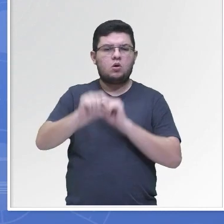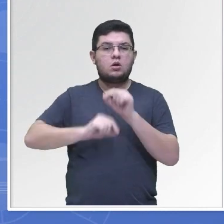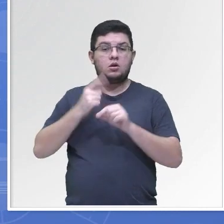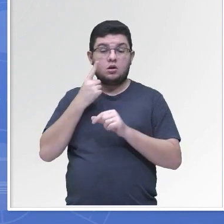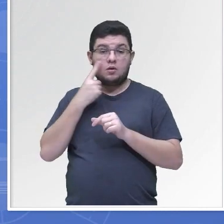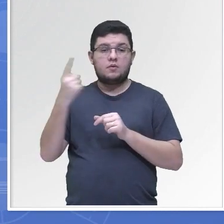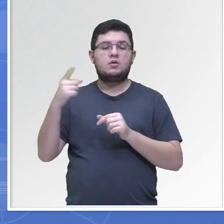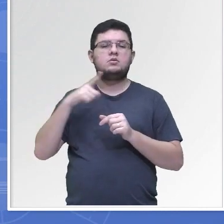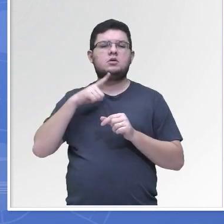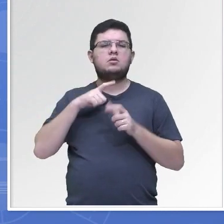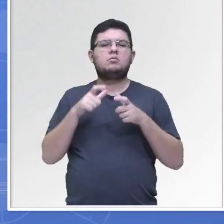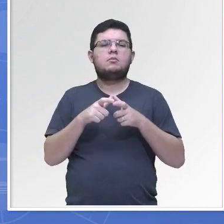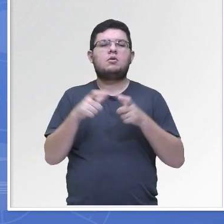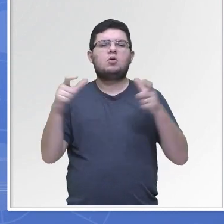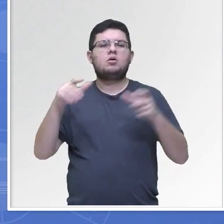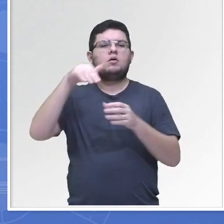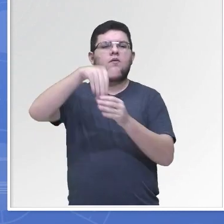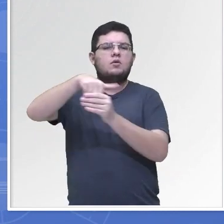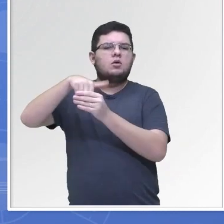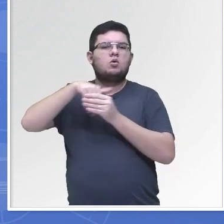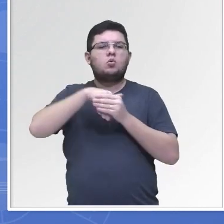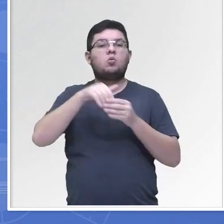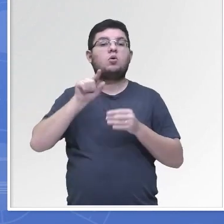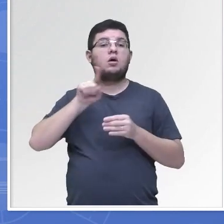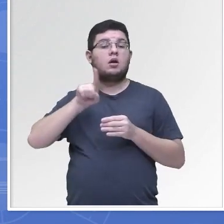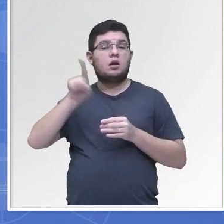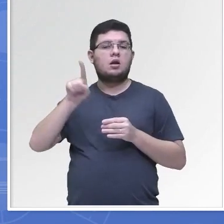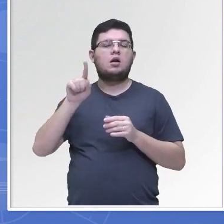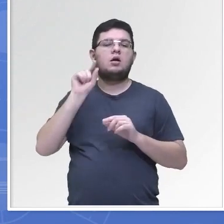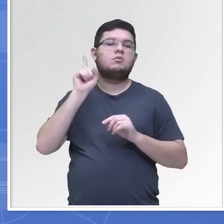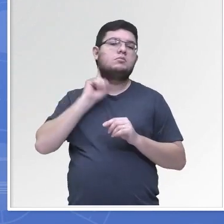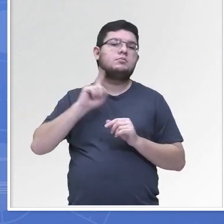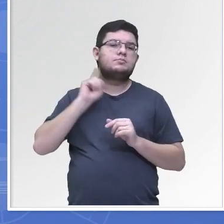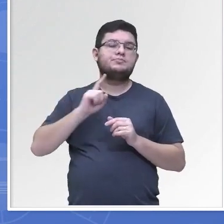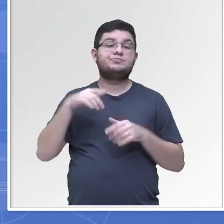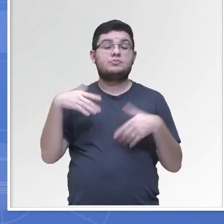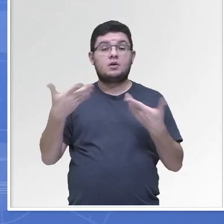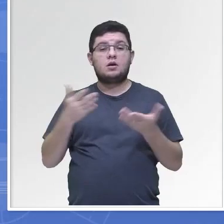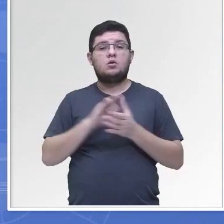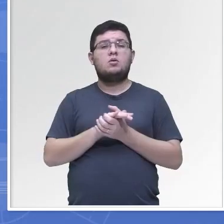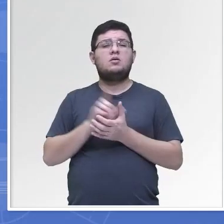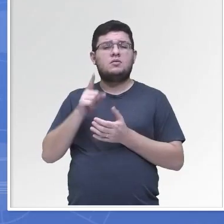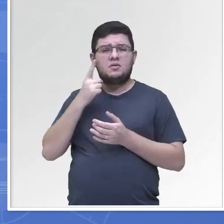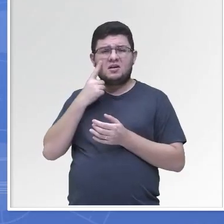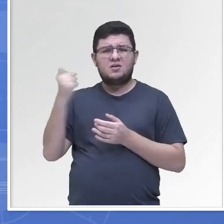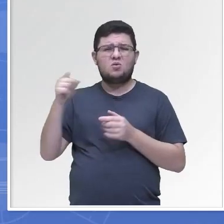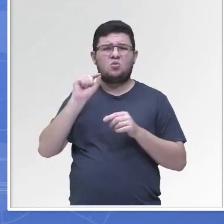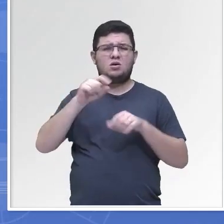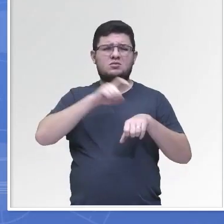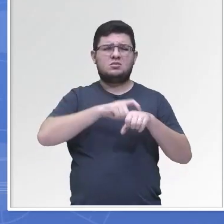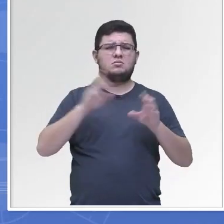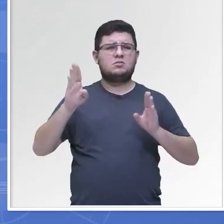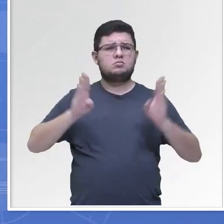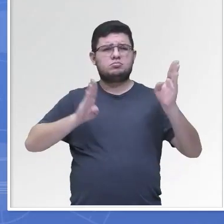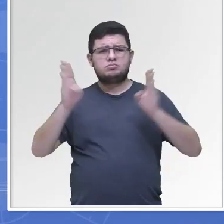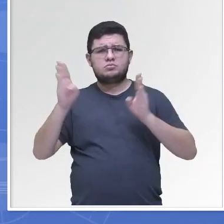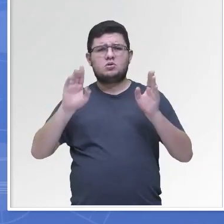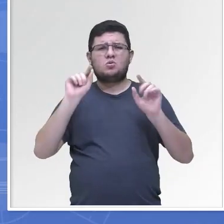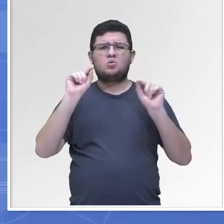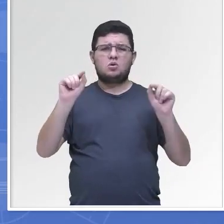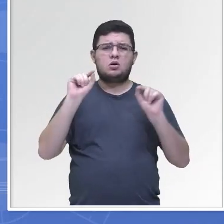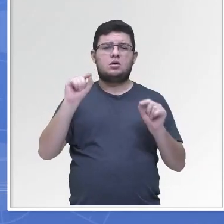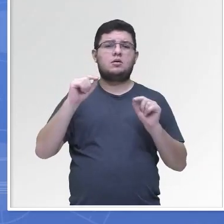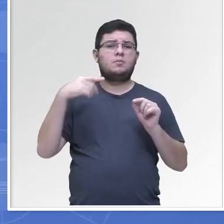velha, política de café com leite, apenas a alternância desses representantes. Ó, professor, e os demais estados?